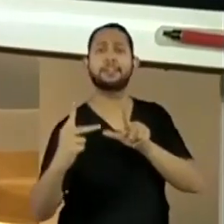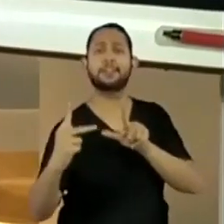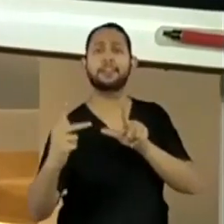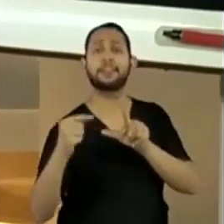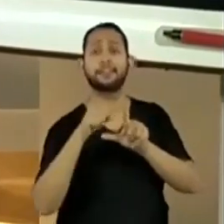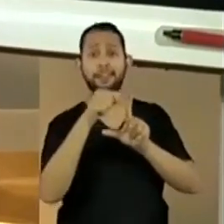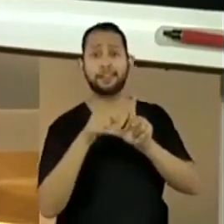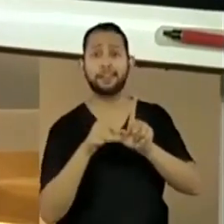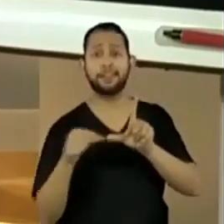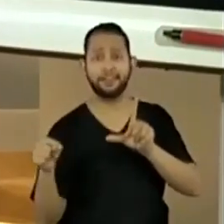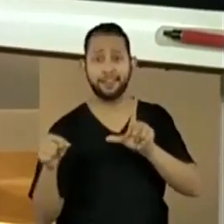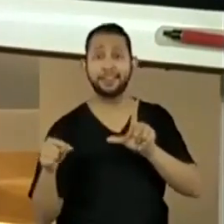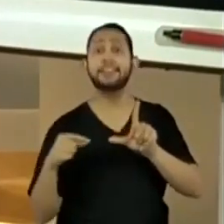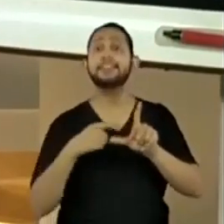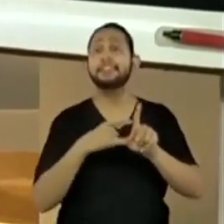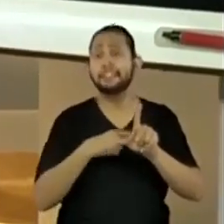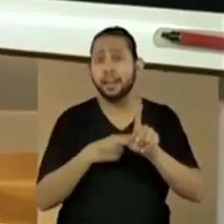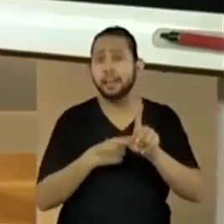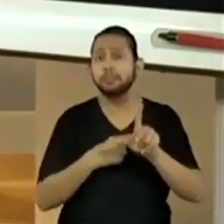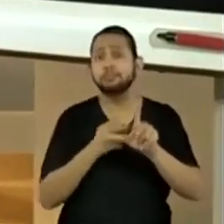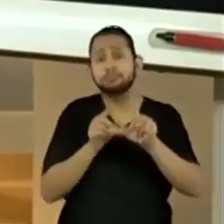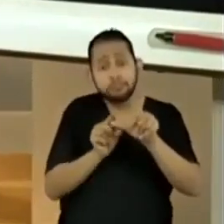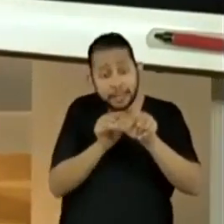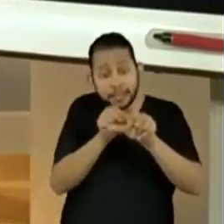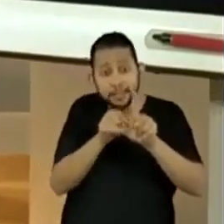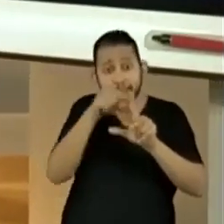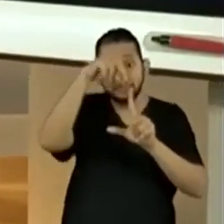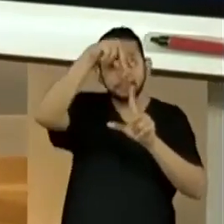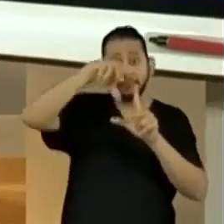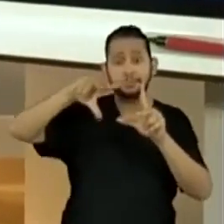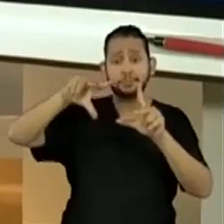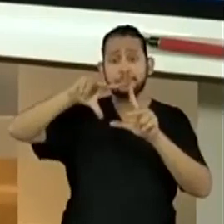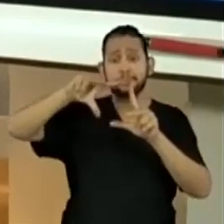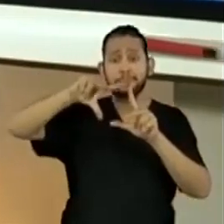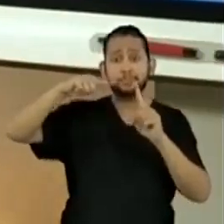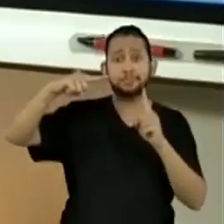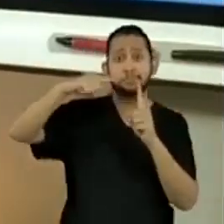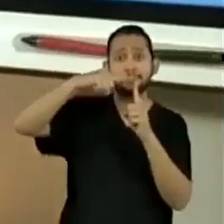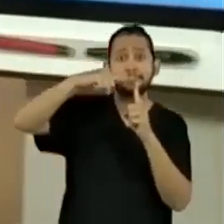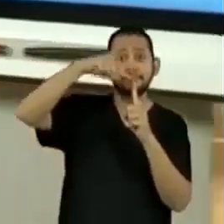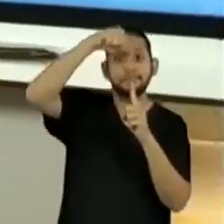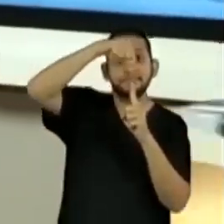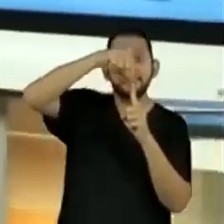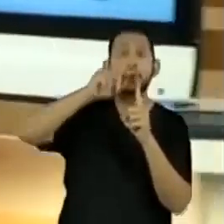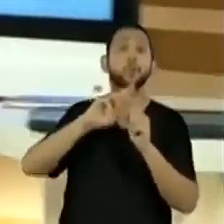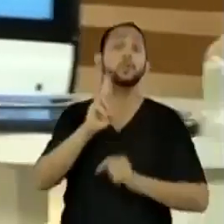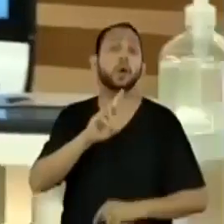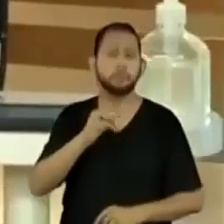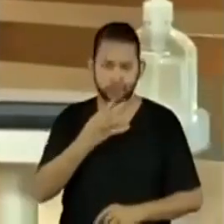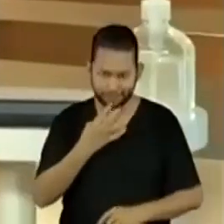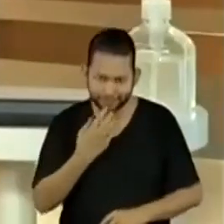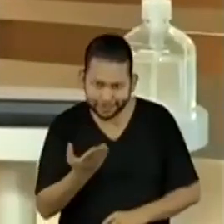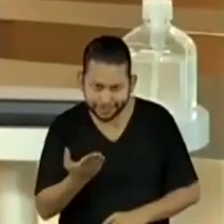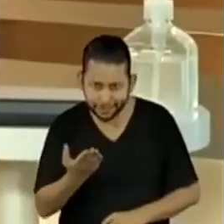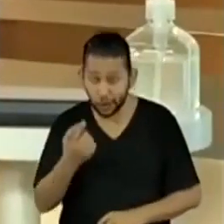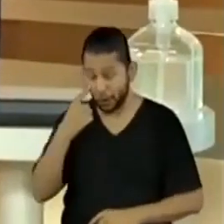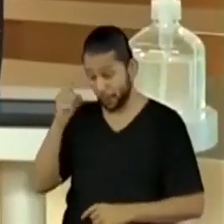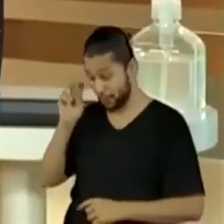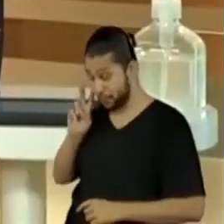amarelo. Tá aqui a linha. Como chamam essas linhas? Você lembra? Vou dar uma olhada aqui.